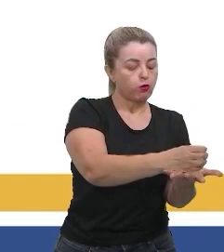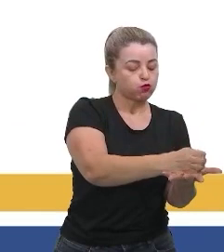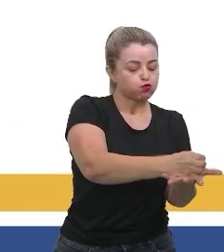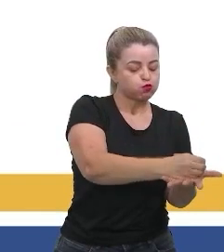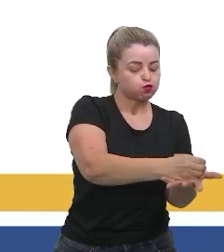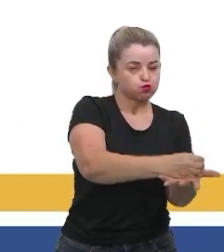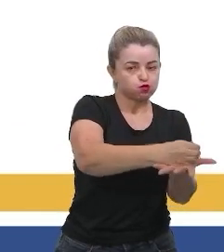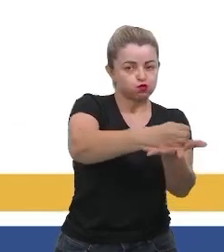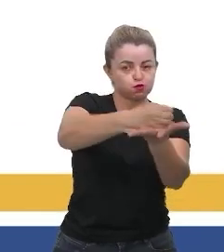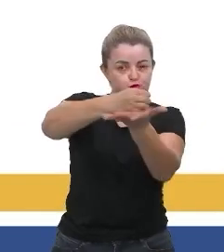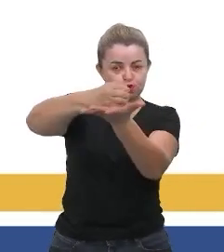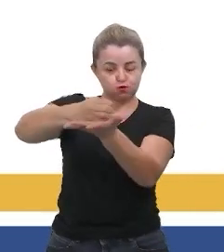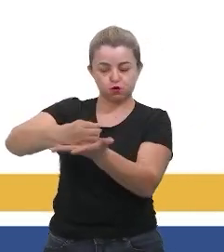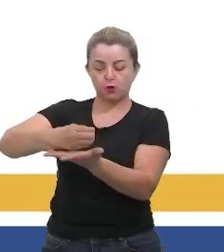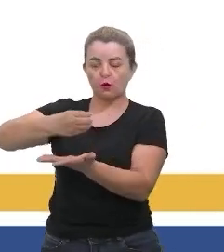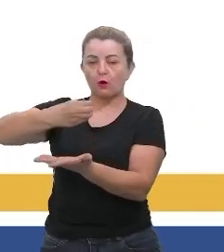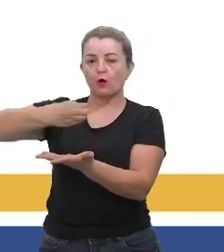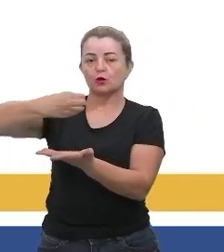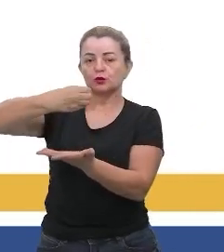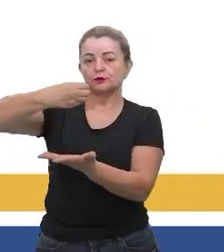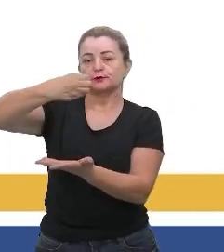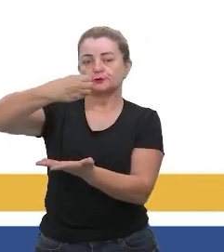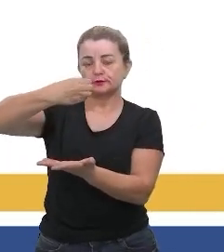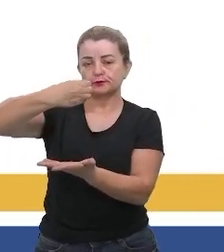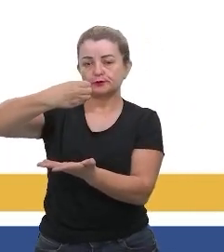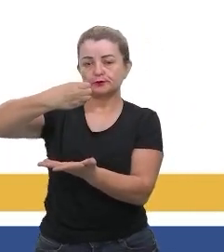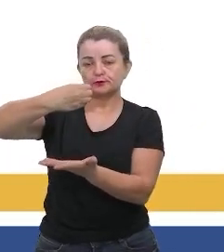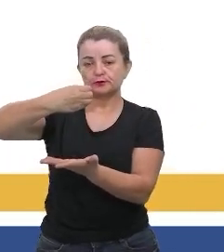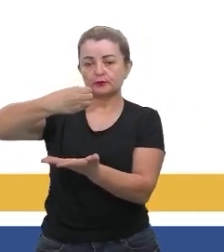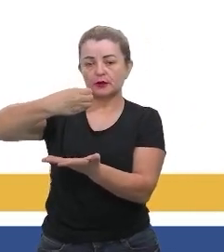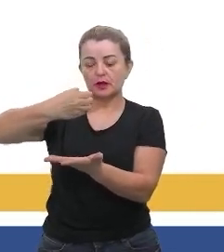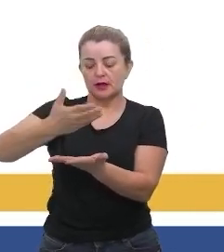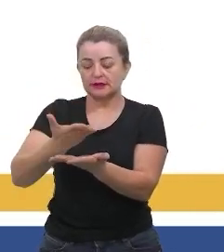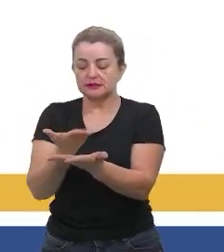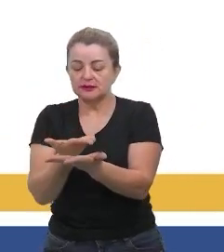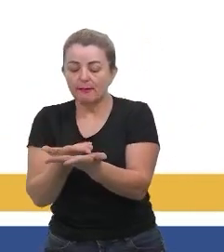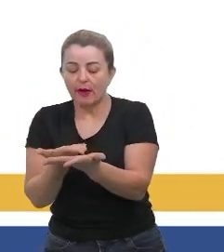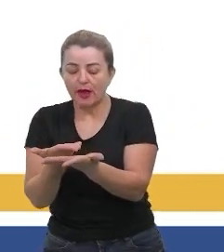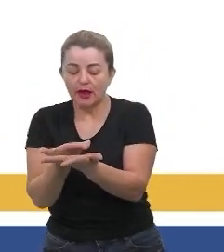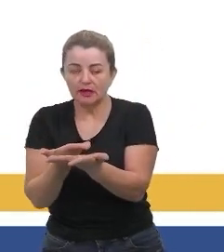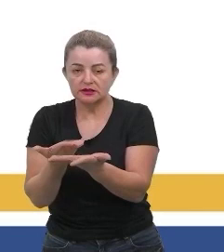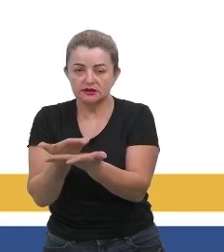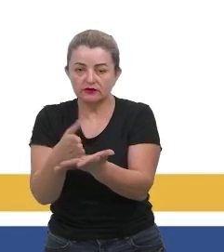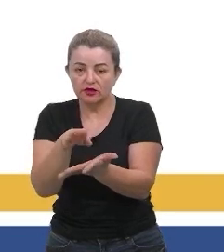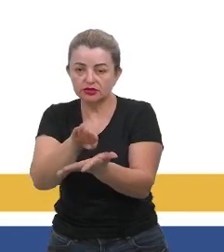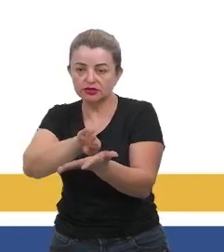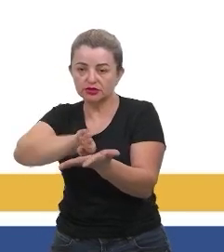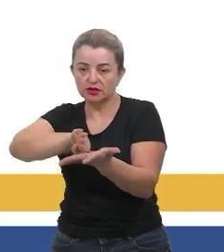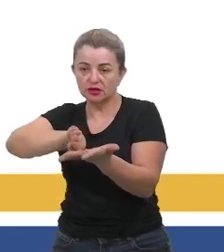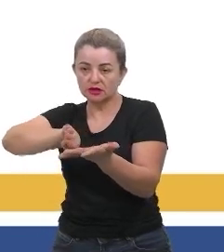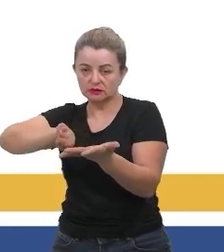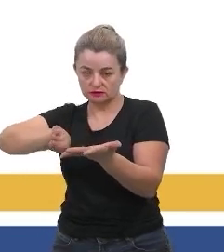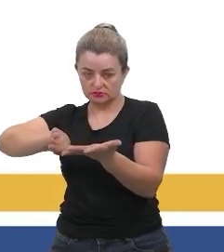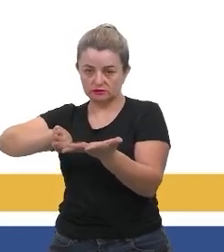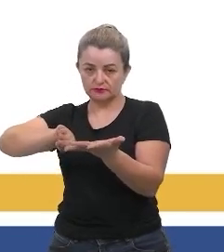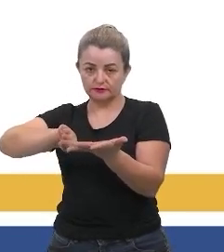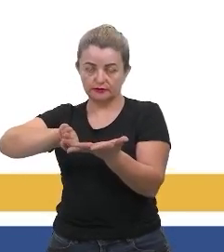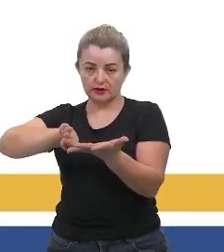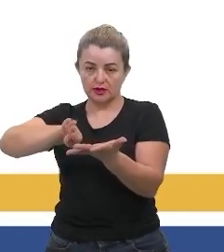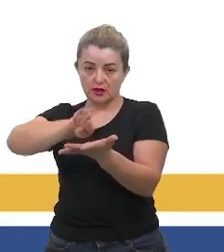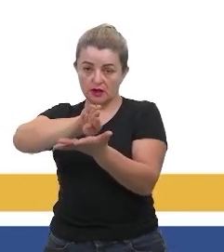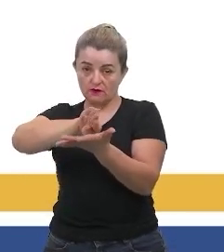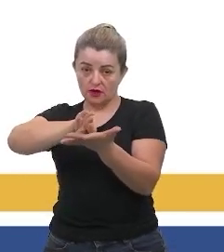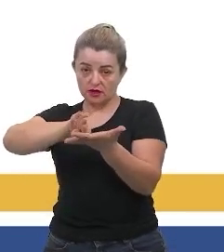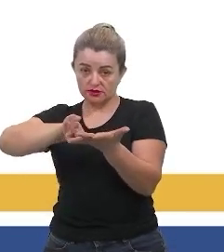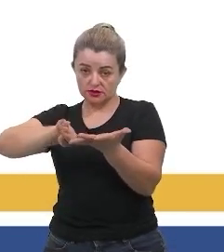retirar da base do cilindro do cone, né? Certo? Do tronco do cone. A gente vai